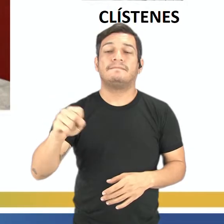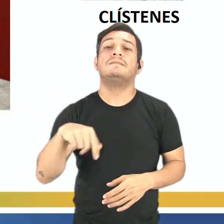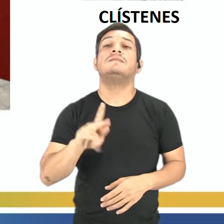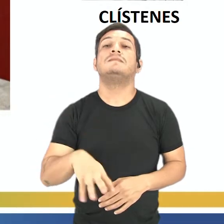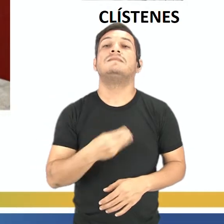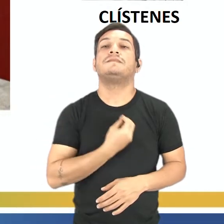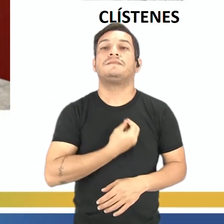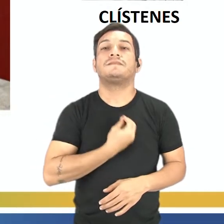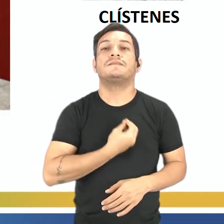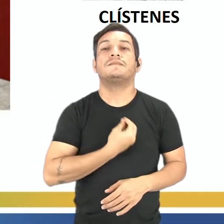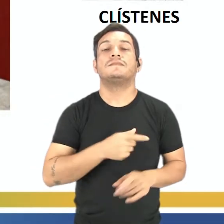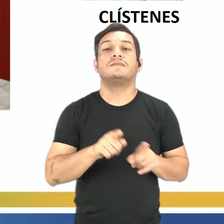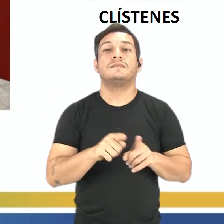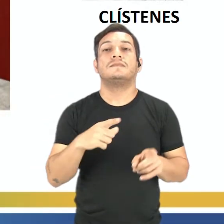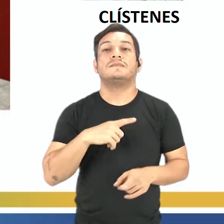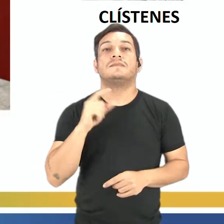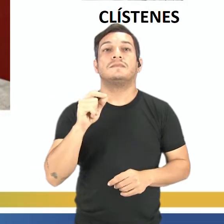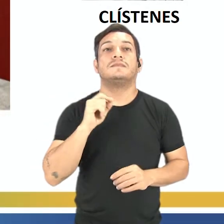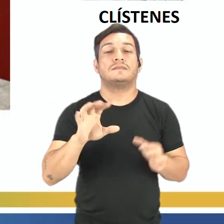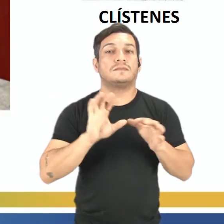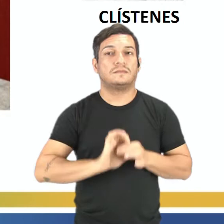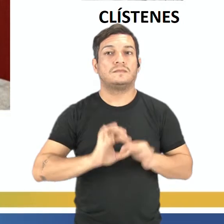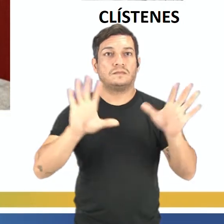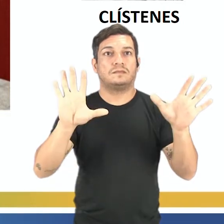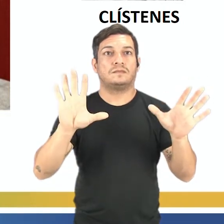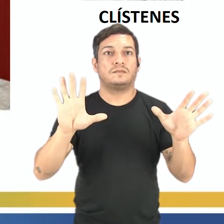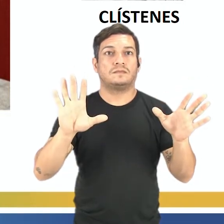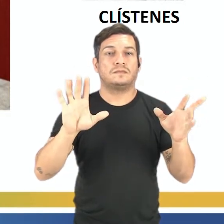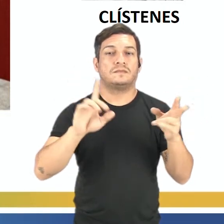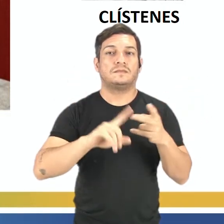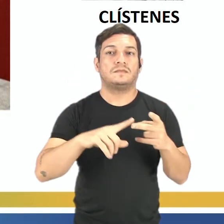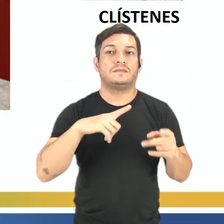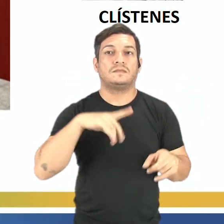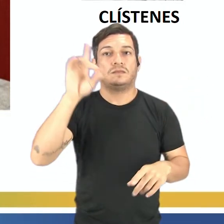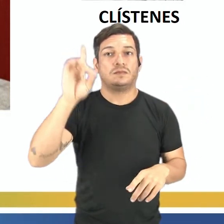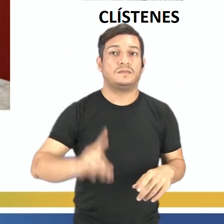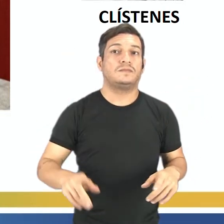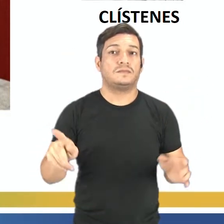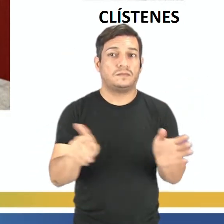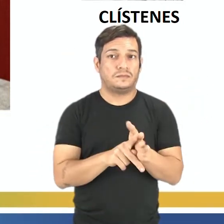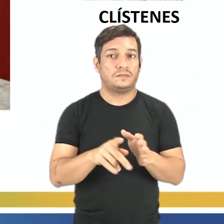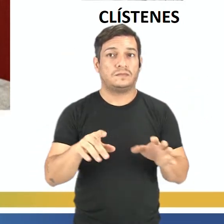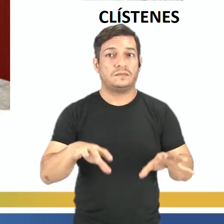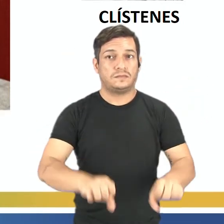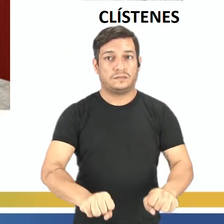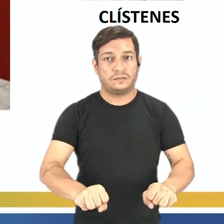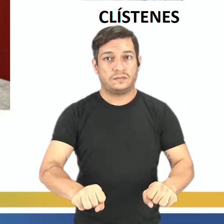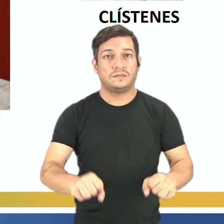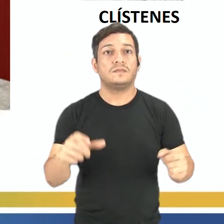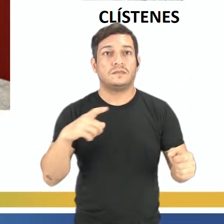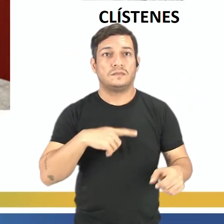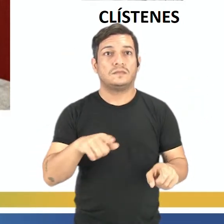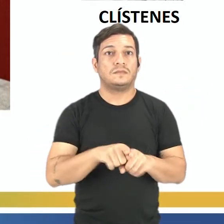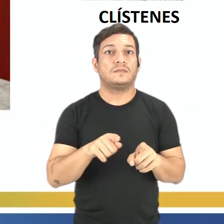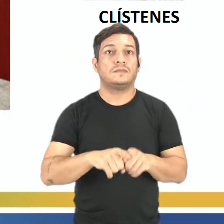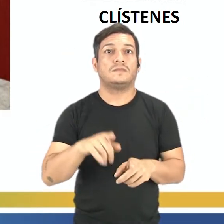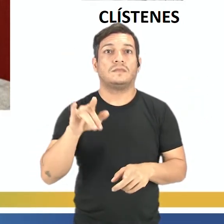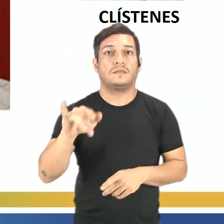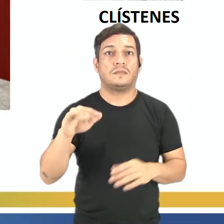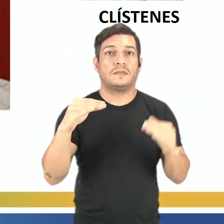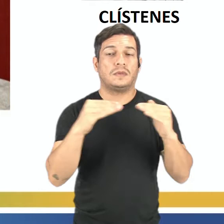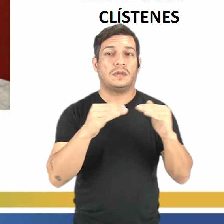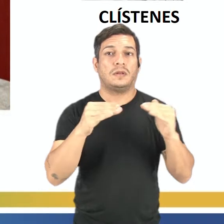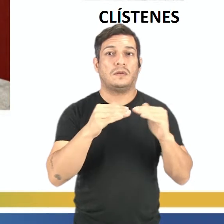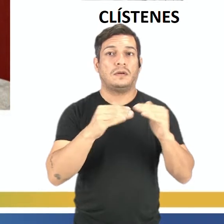exercia o quê? A liberdade, tinha o direito de propriedade, tinha a isonomia, que significa